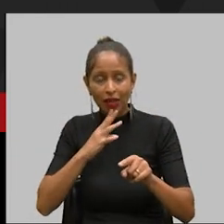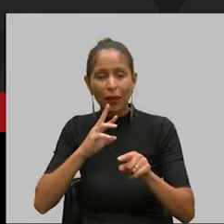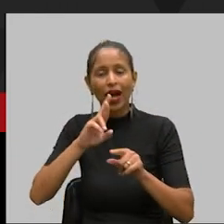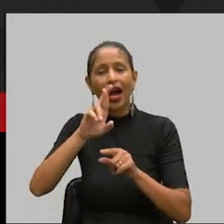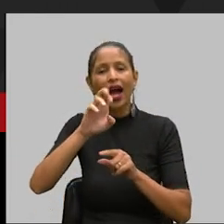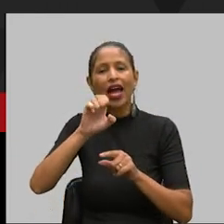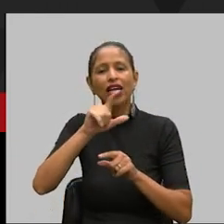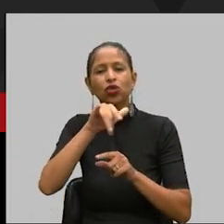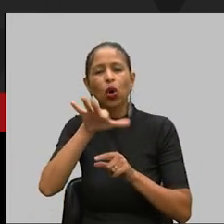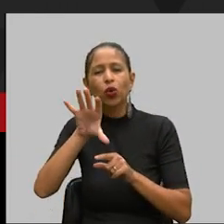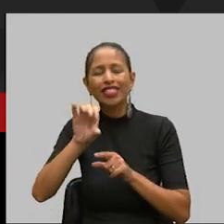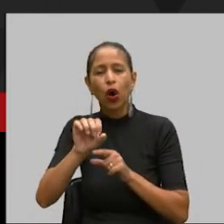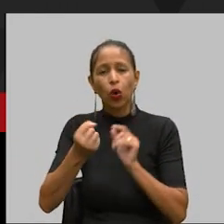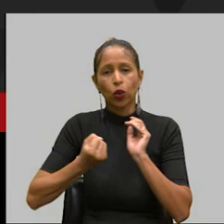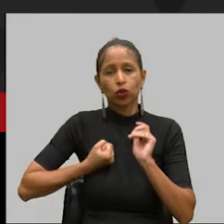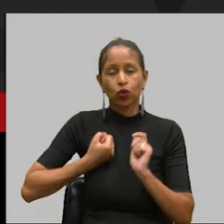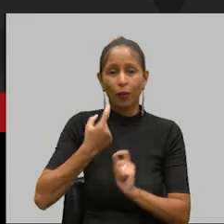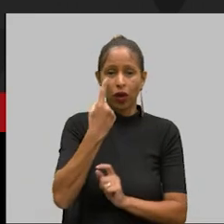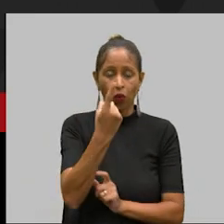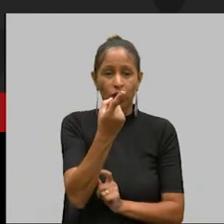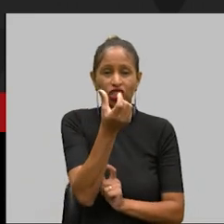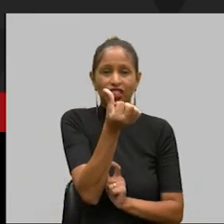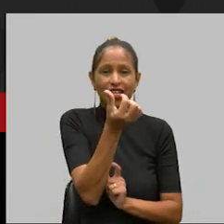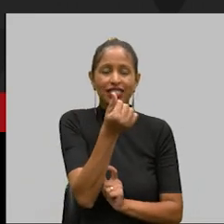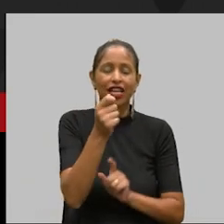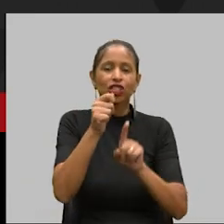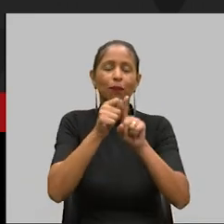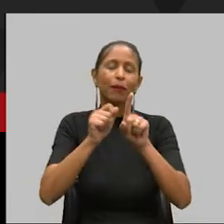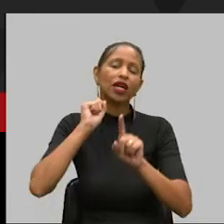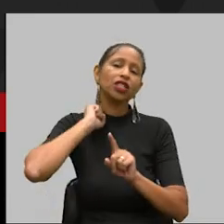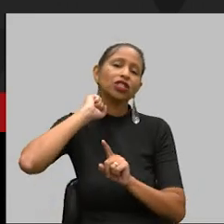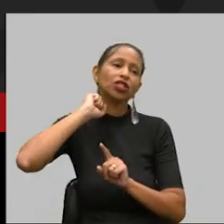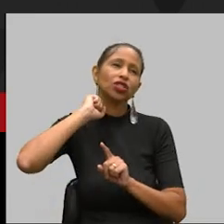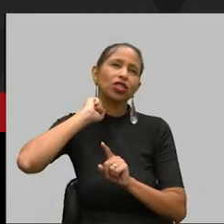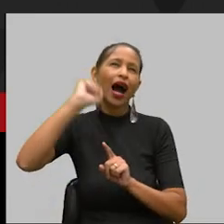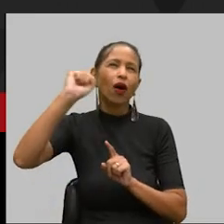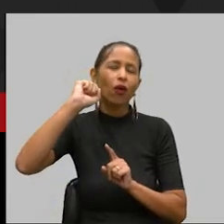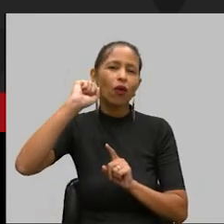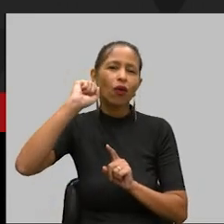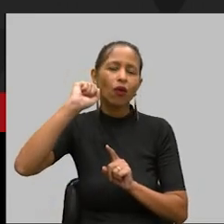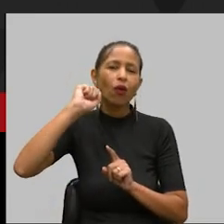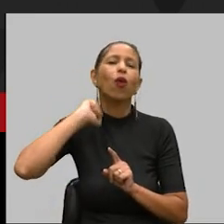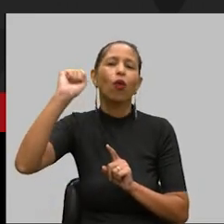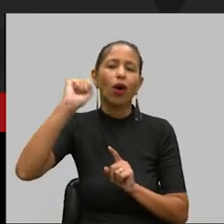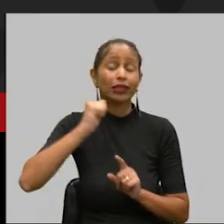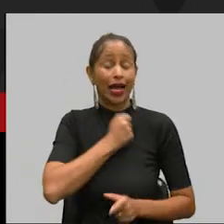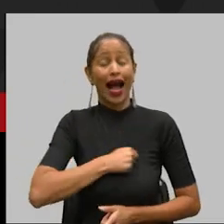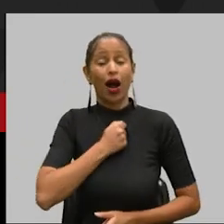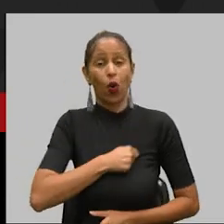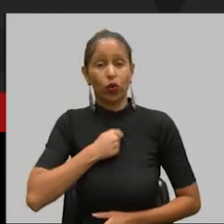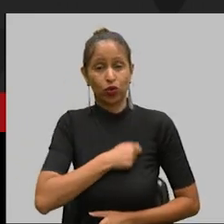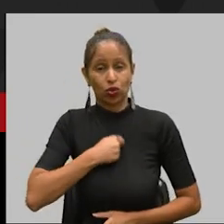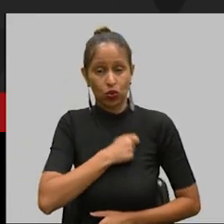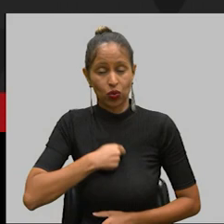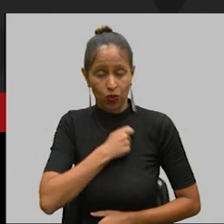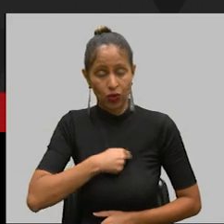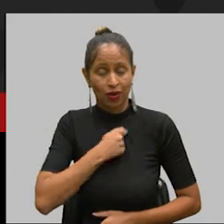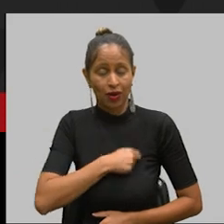de número um de 16 de agosto de 2023 do Conselho Nacional de Educação